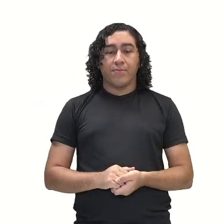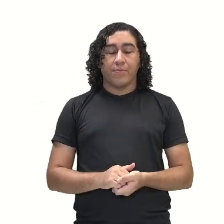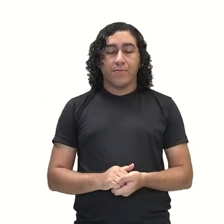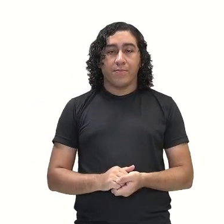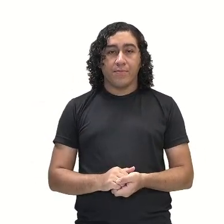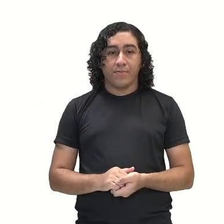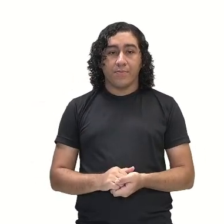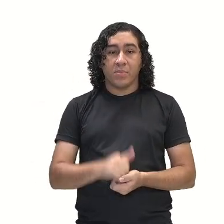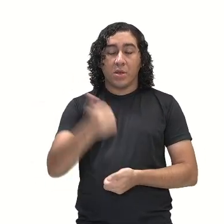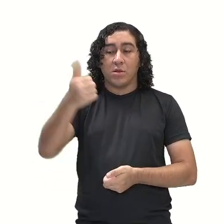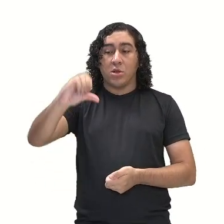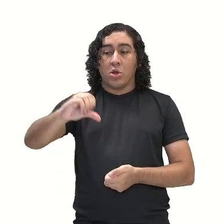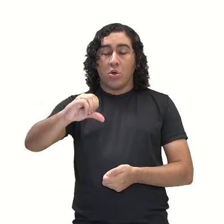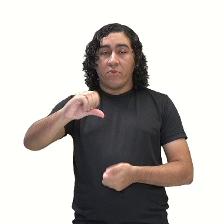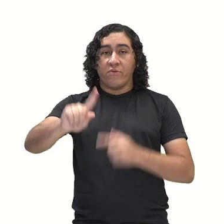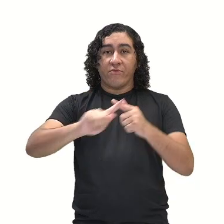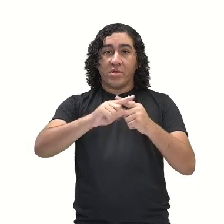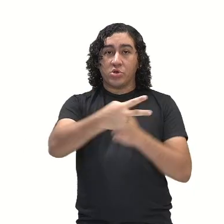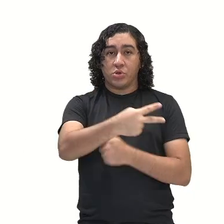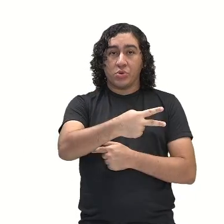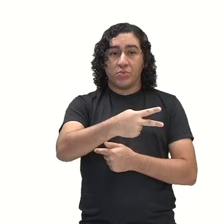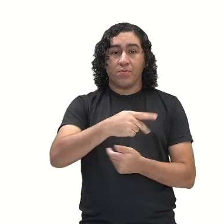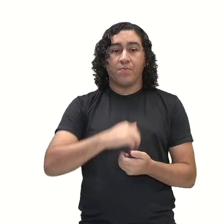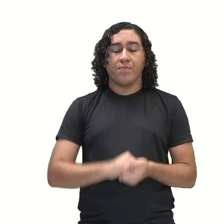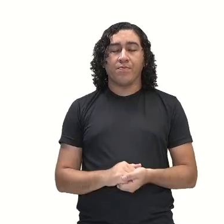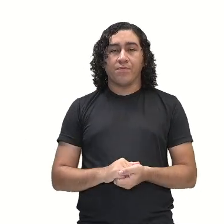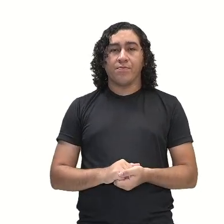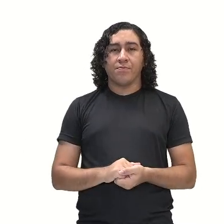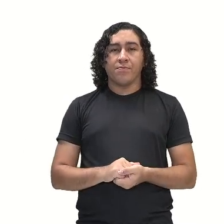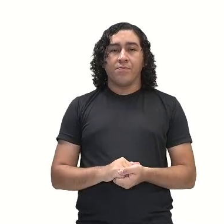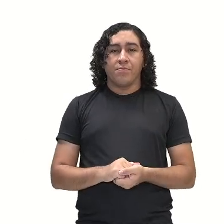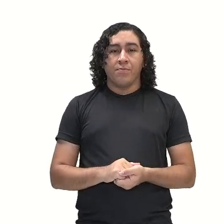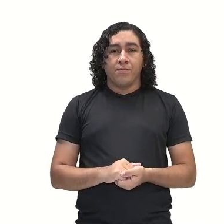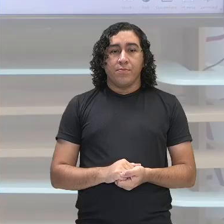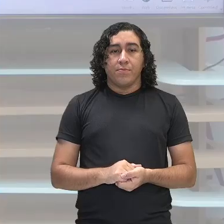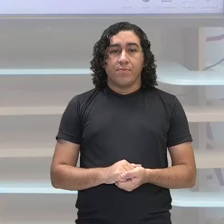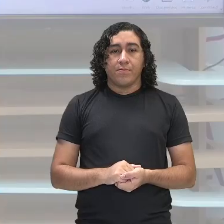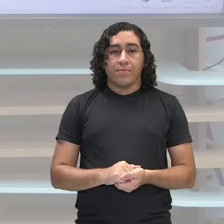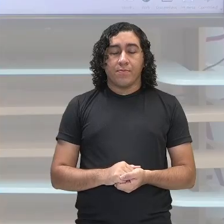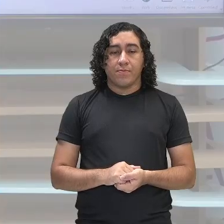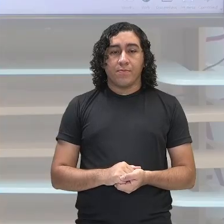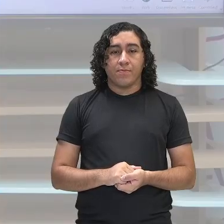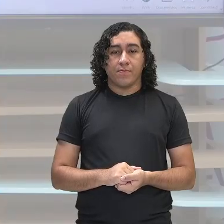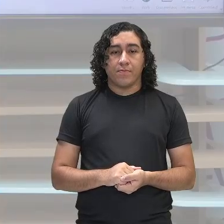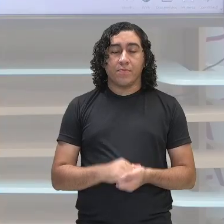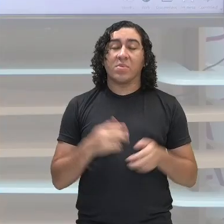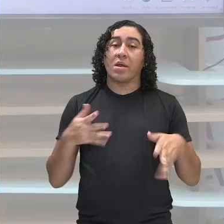19 vezes 2. Aí, pessoal, vocês lembram que nós estudamos, né?